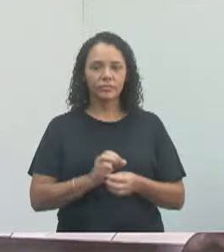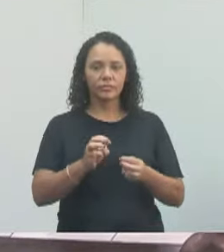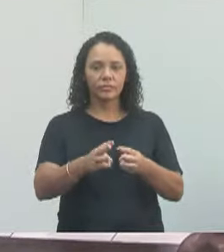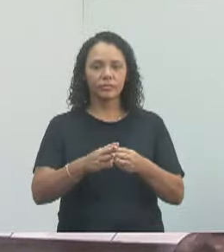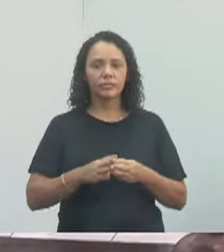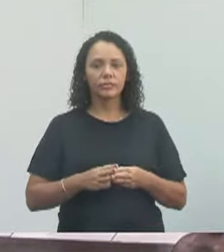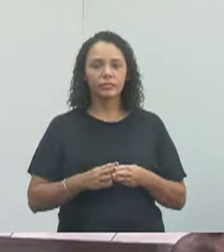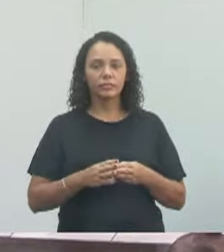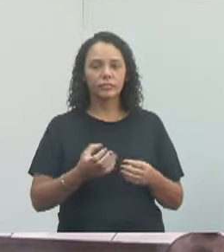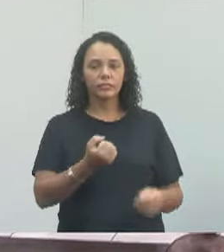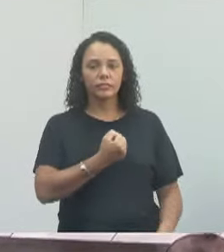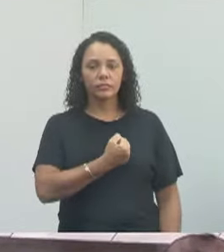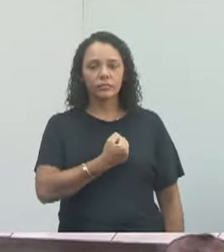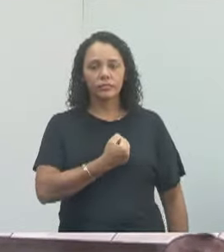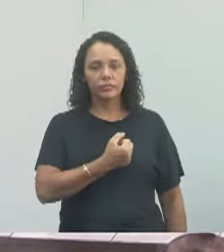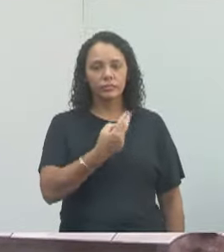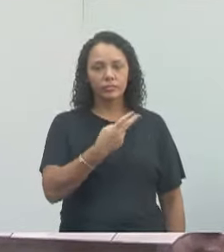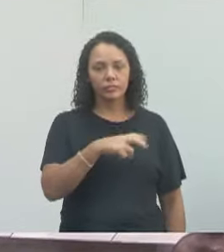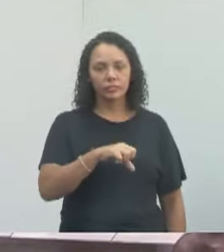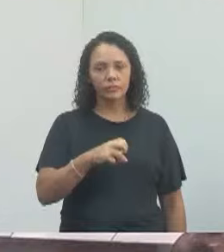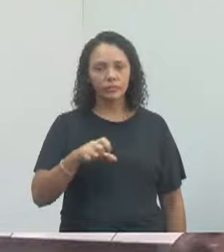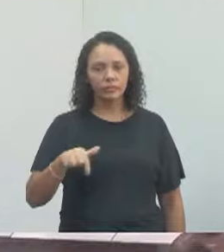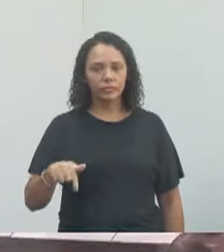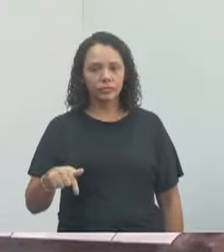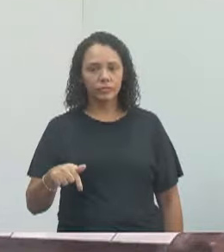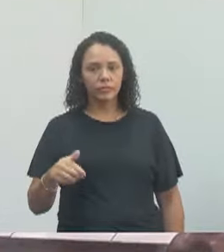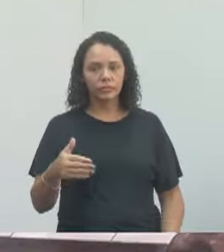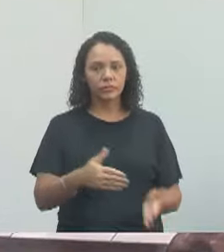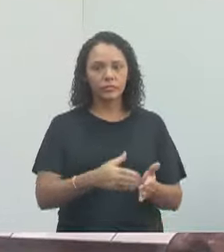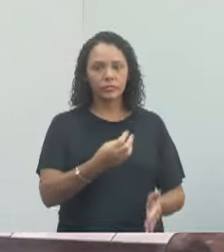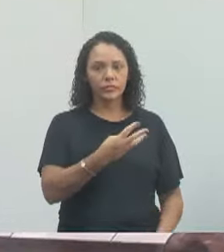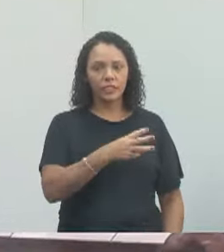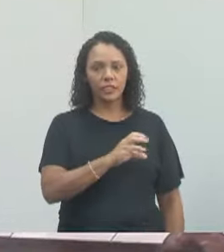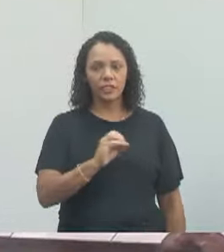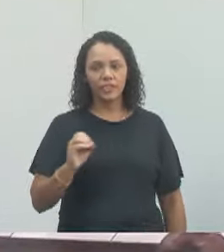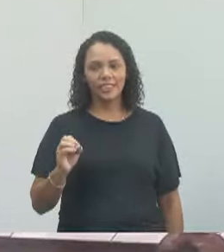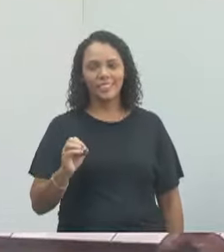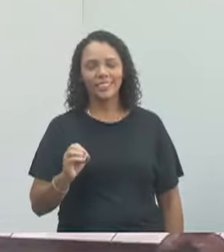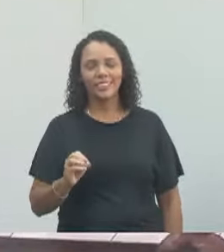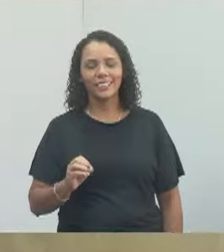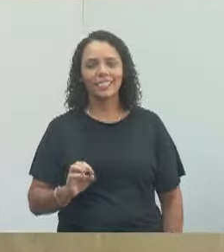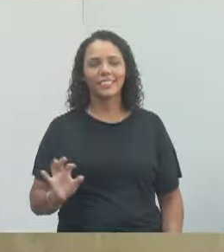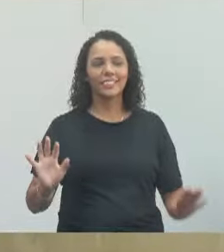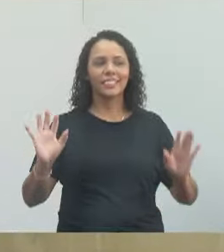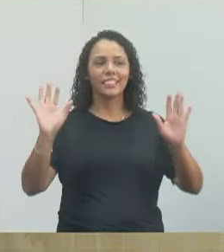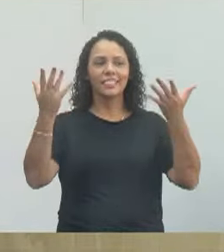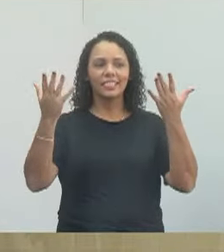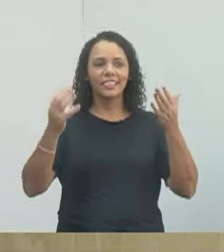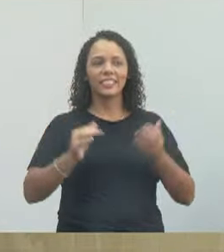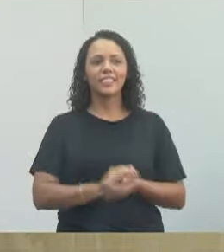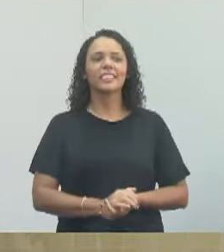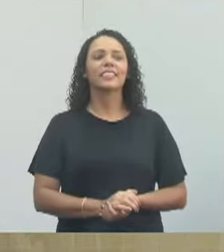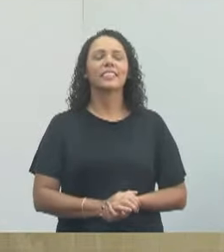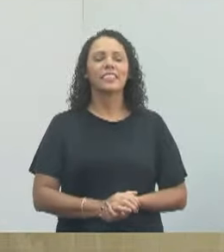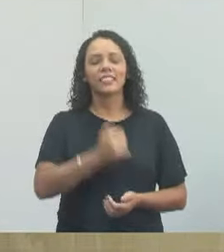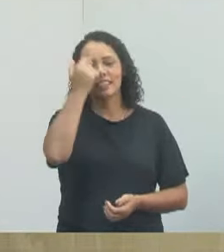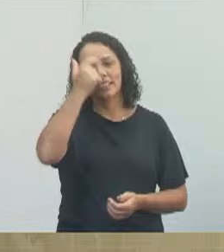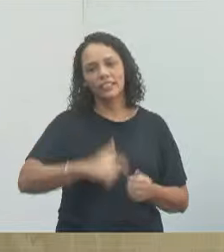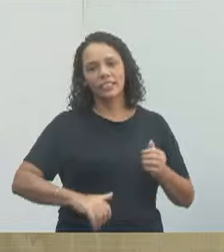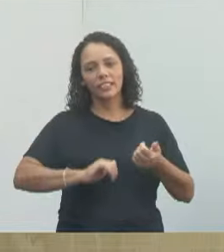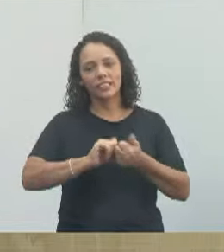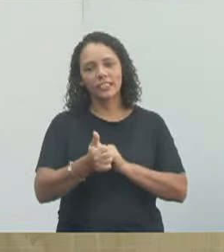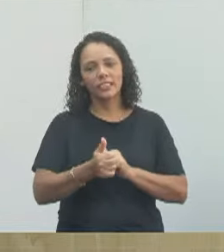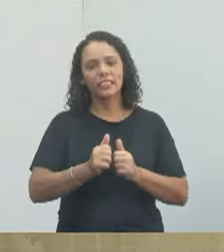Moção número 297 a 300 moções col atrias atletas do clube